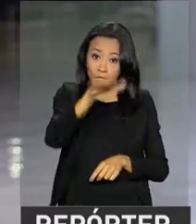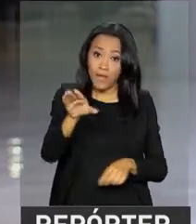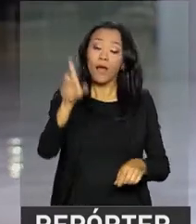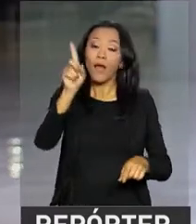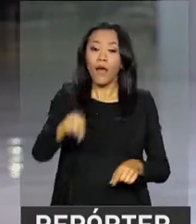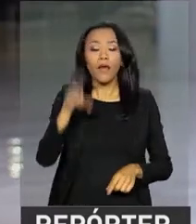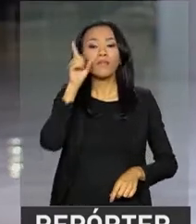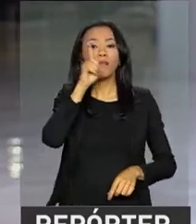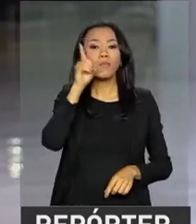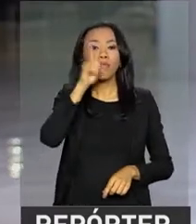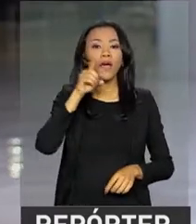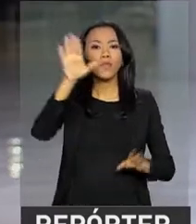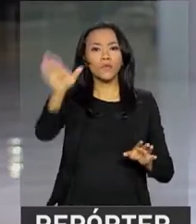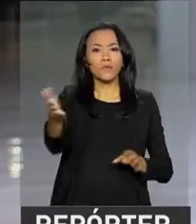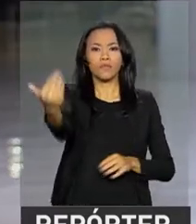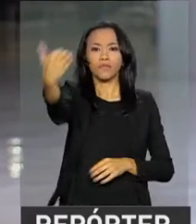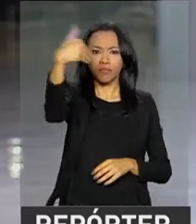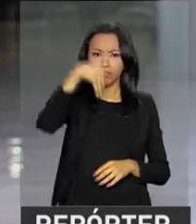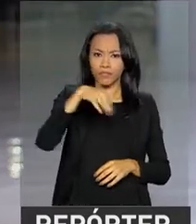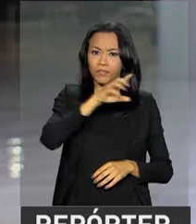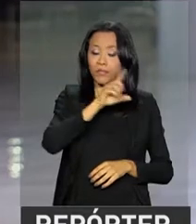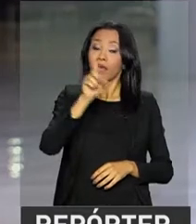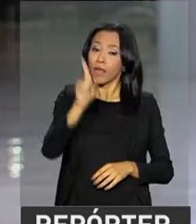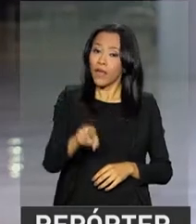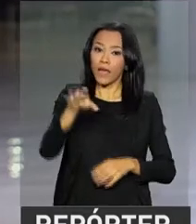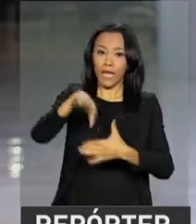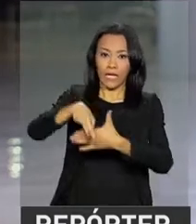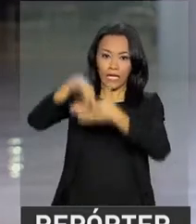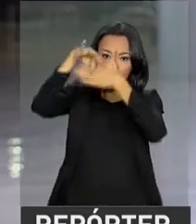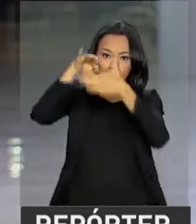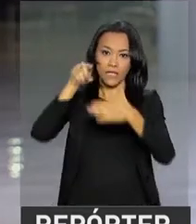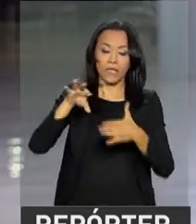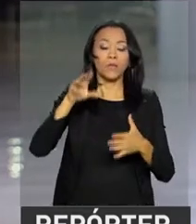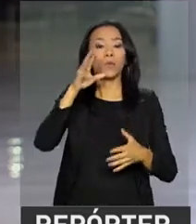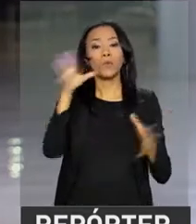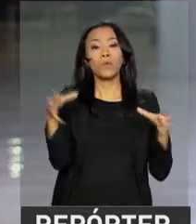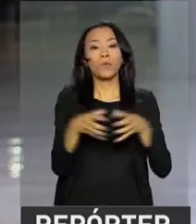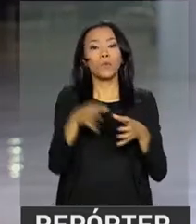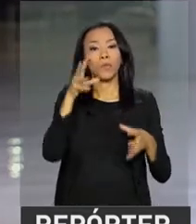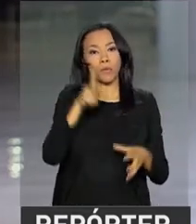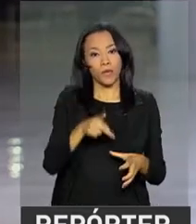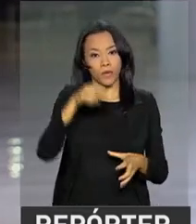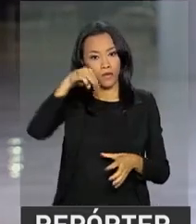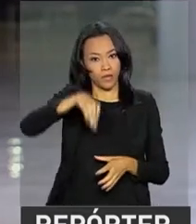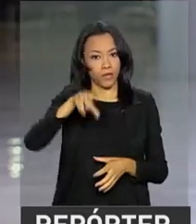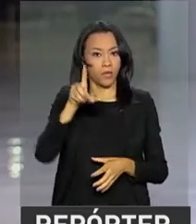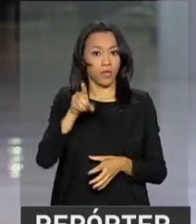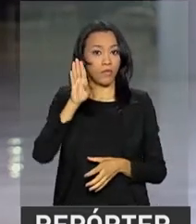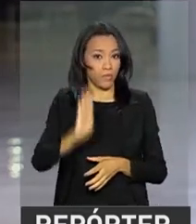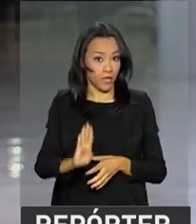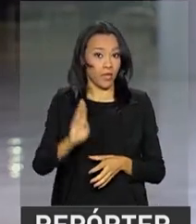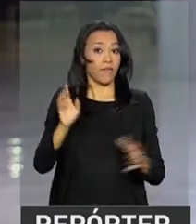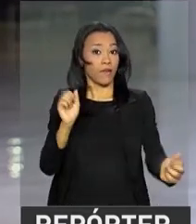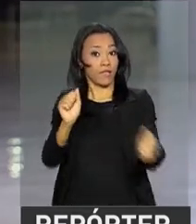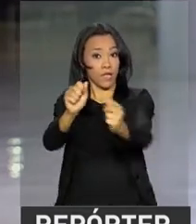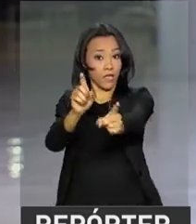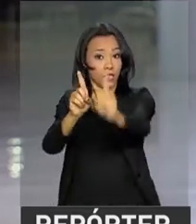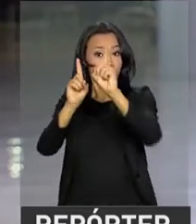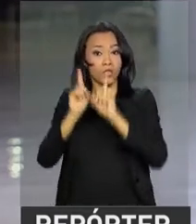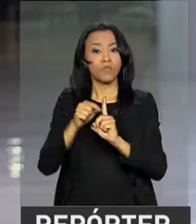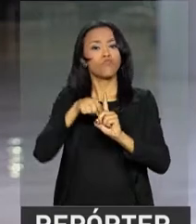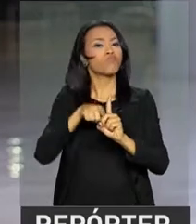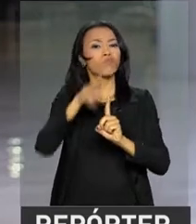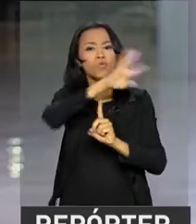deputado baleia rossi que é líder do pmdb na câmara e vai estar acompanhado do diretor geral do hospital do câncer